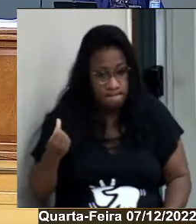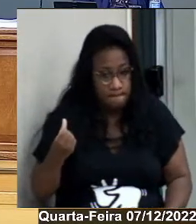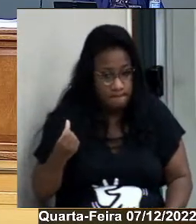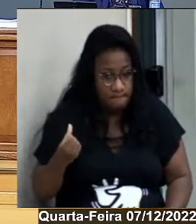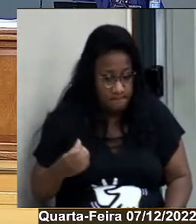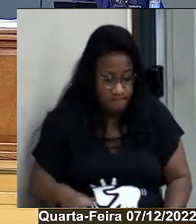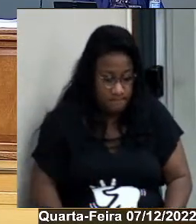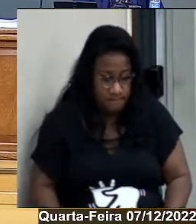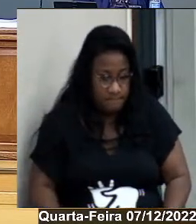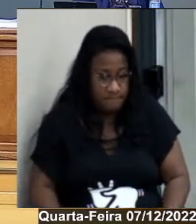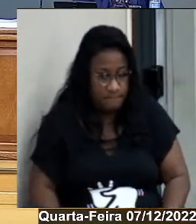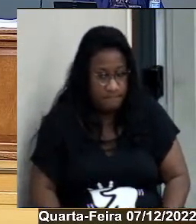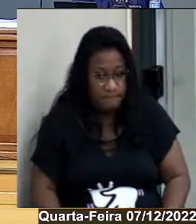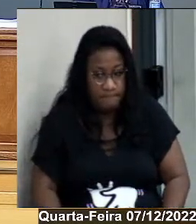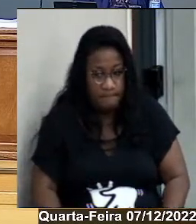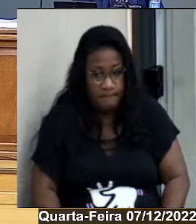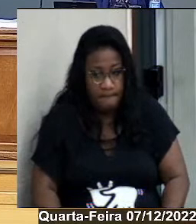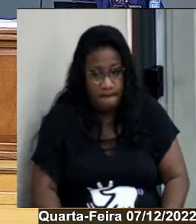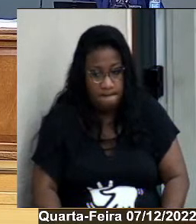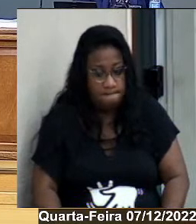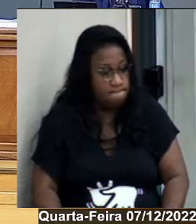646/2022.